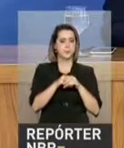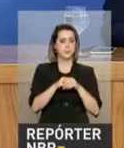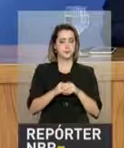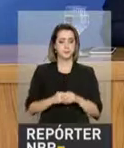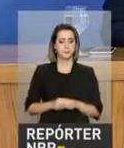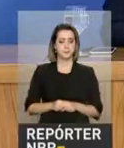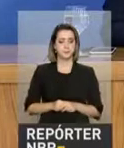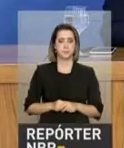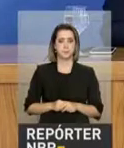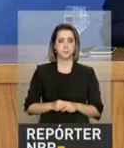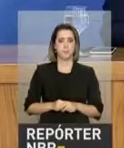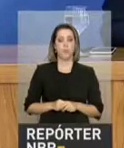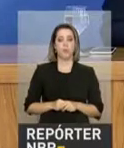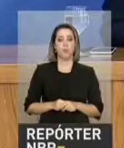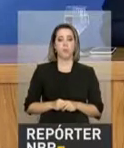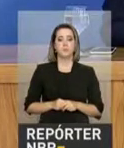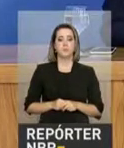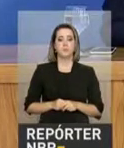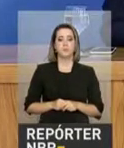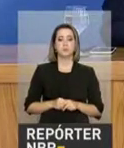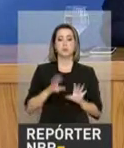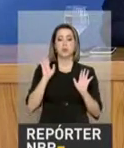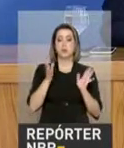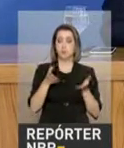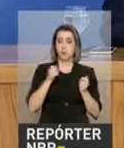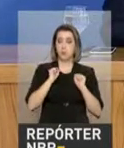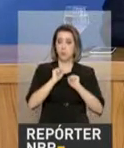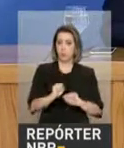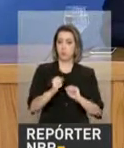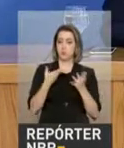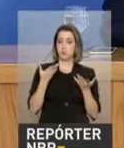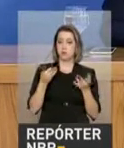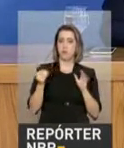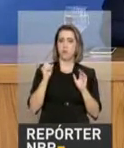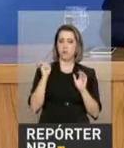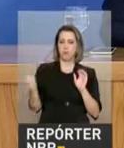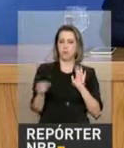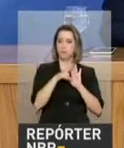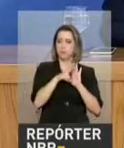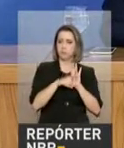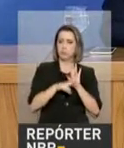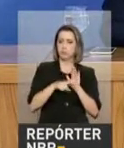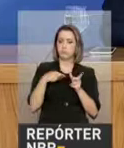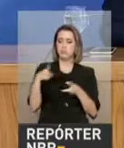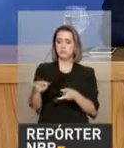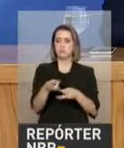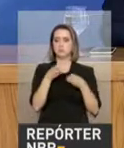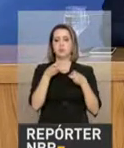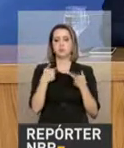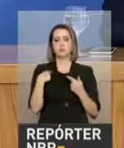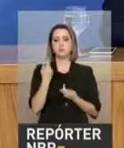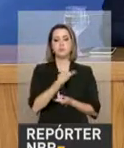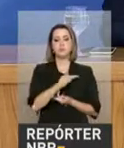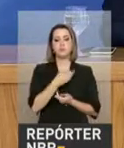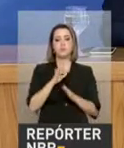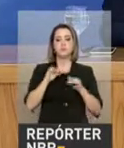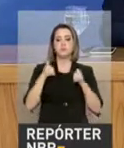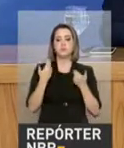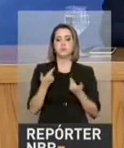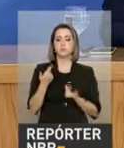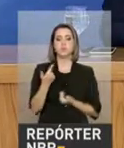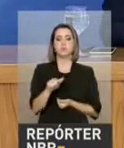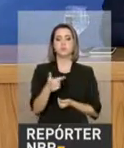do espaço de mudanças possíveis segundo as nossas previsões. Portanto,